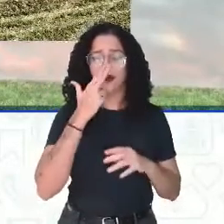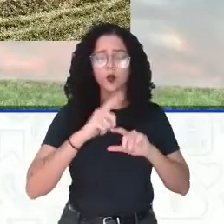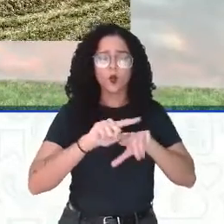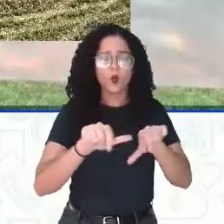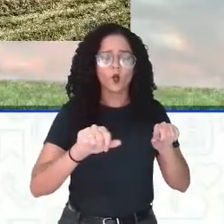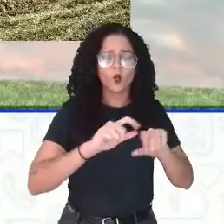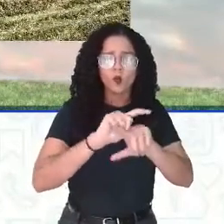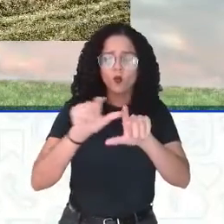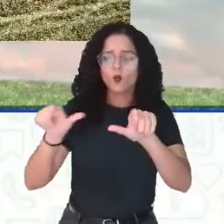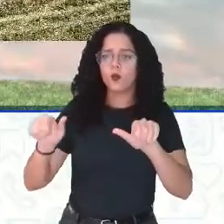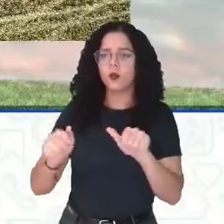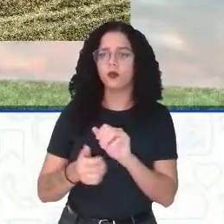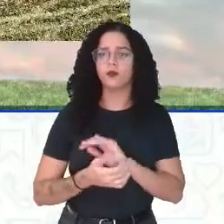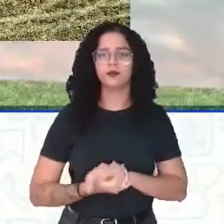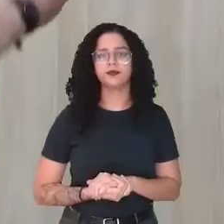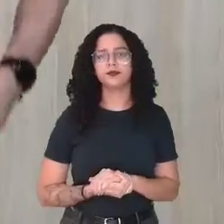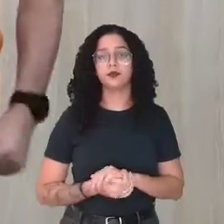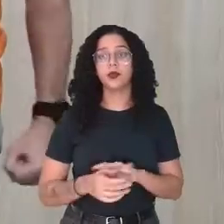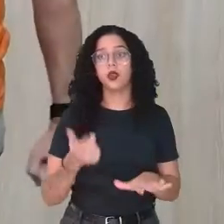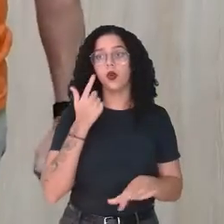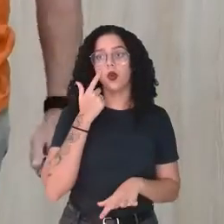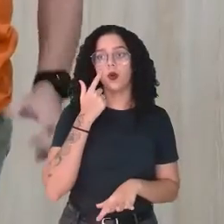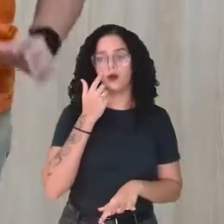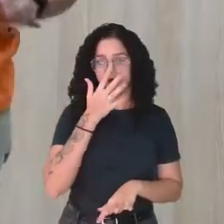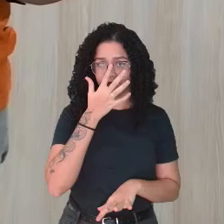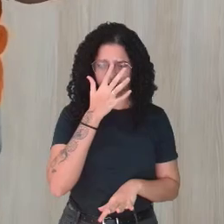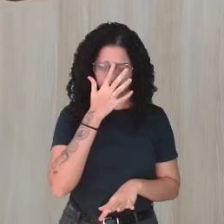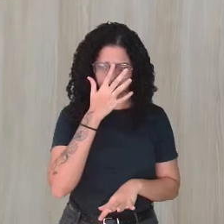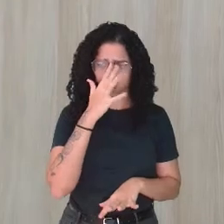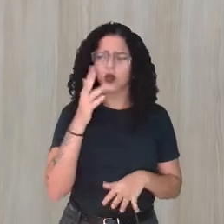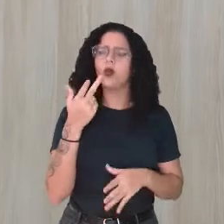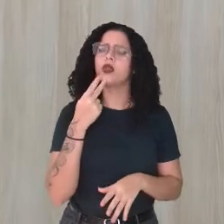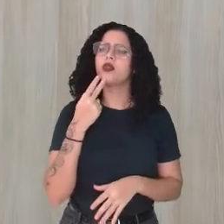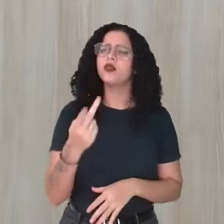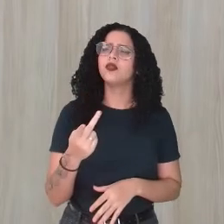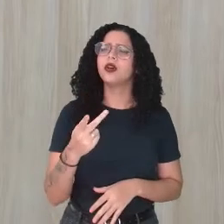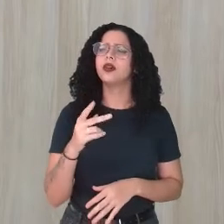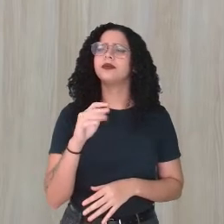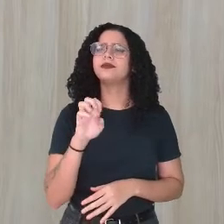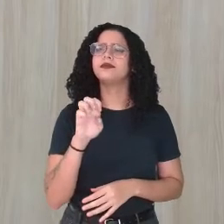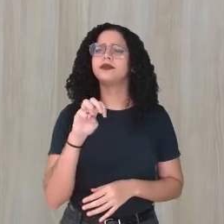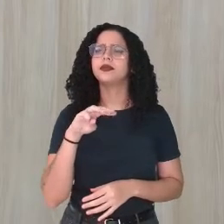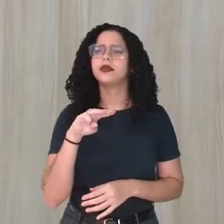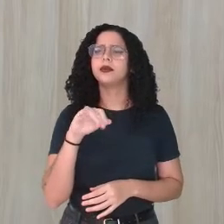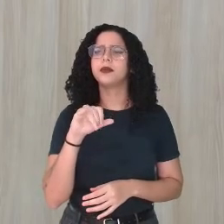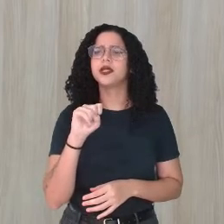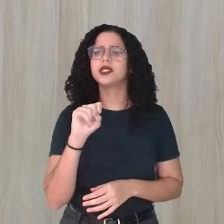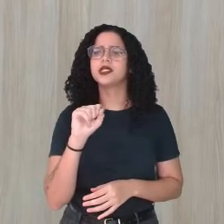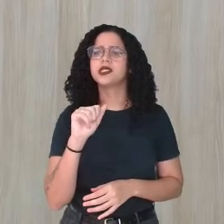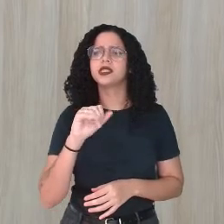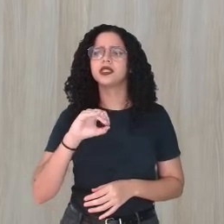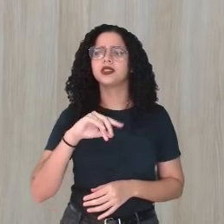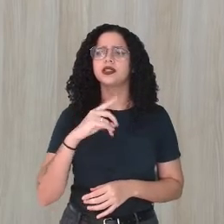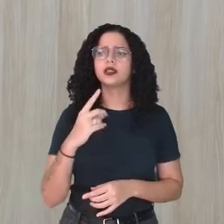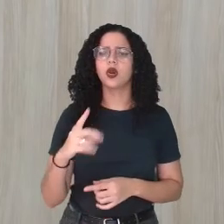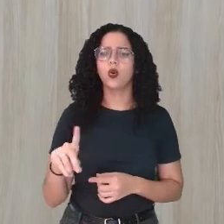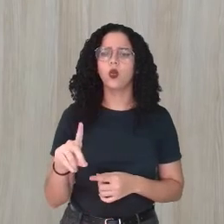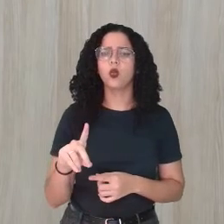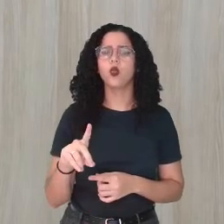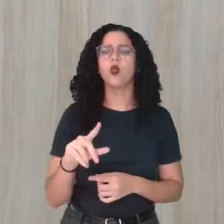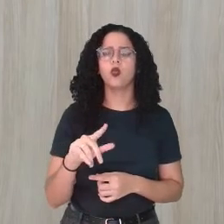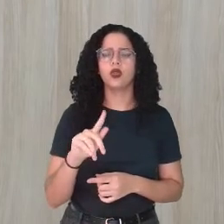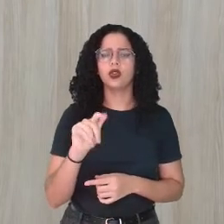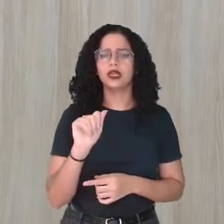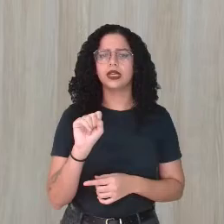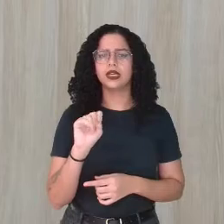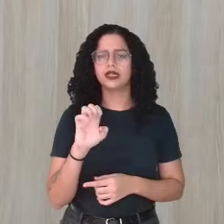Ora, aí traz para mim, Billy Paul, quando a gente fala a emissão de gases, né, você vai